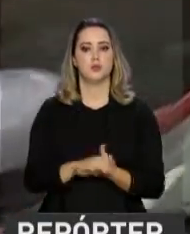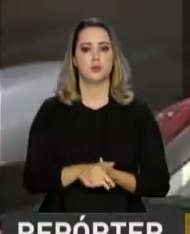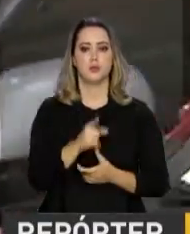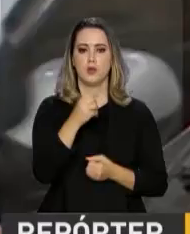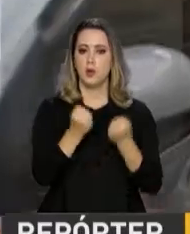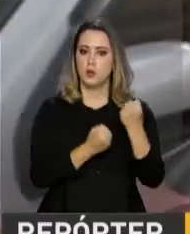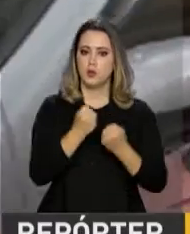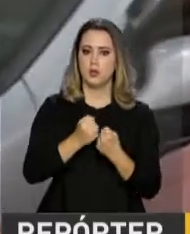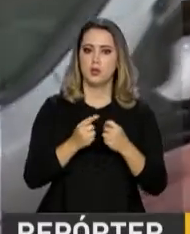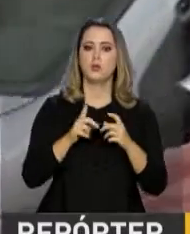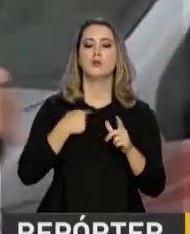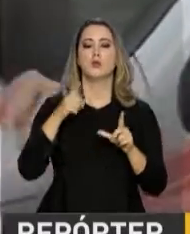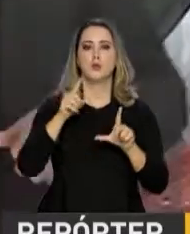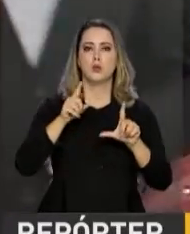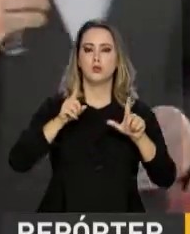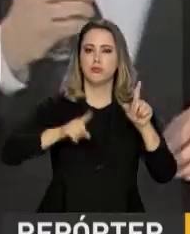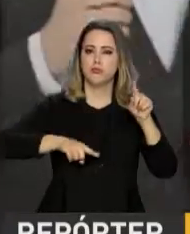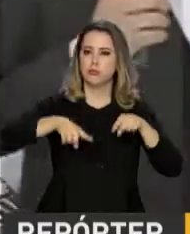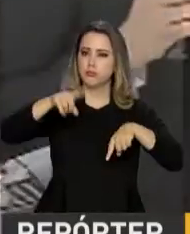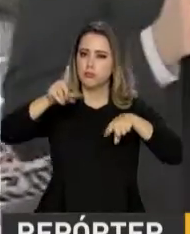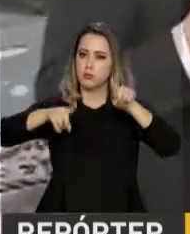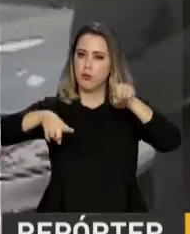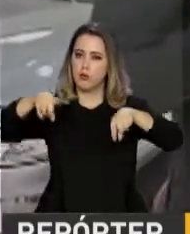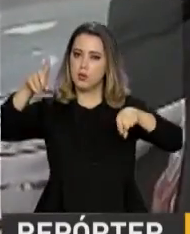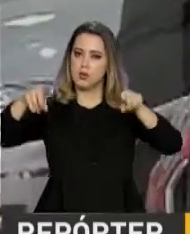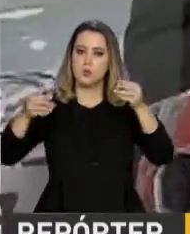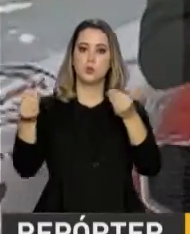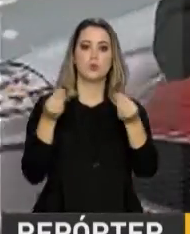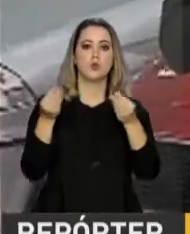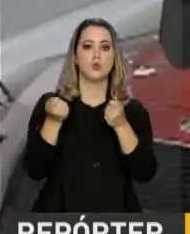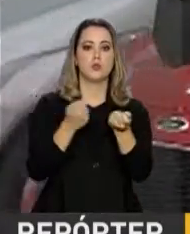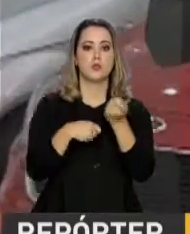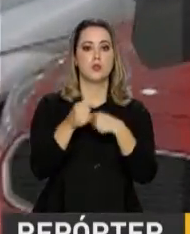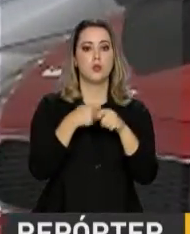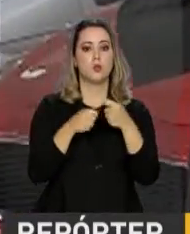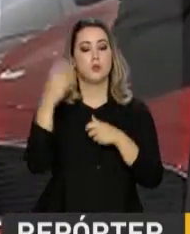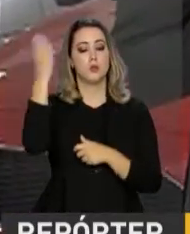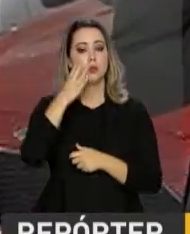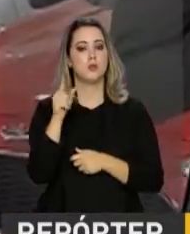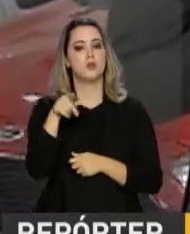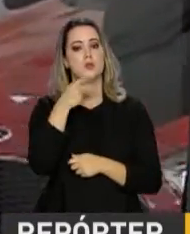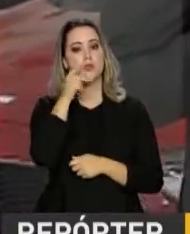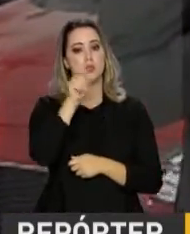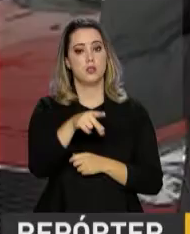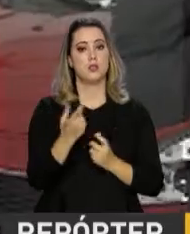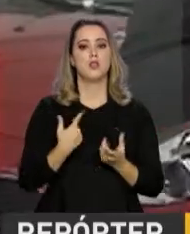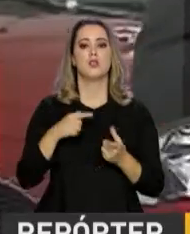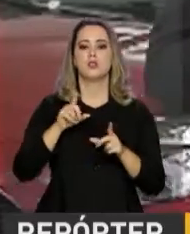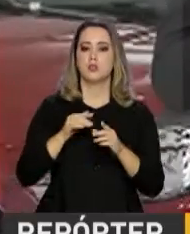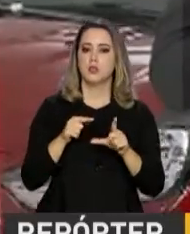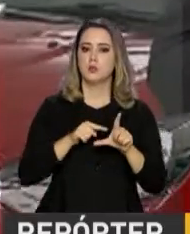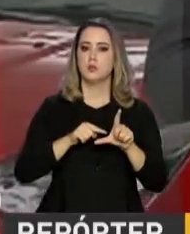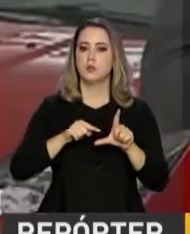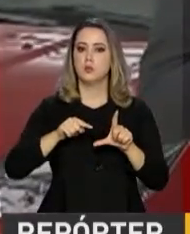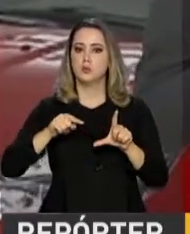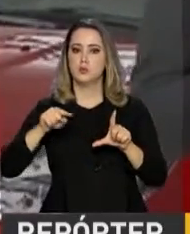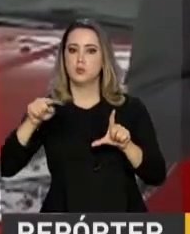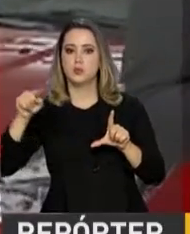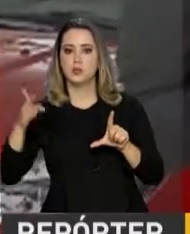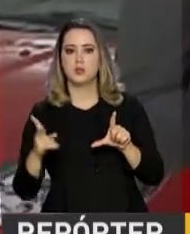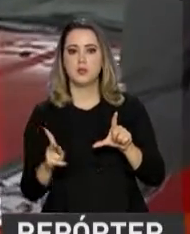considerado um termômetro da atividade econômica dá pra dizer que neste ano ele tem registrado constantes aumentos de temperatura